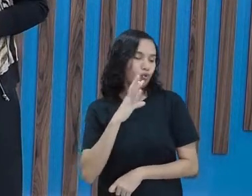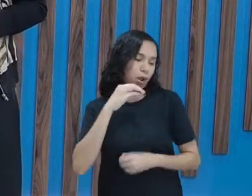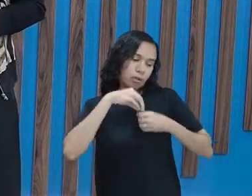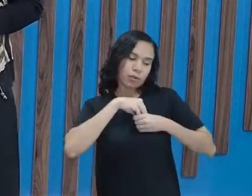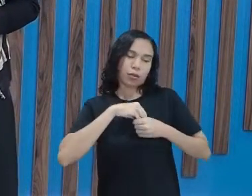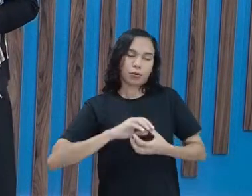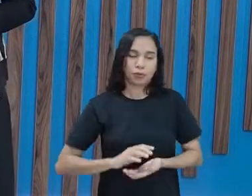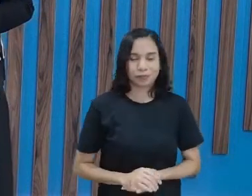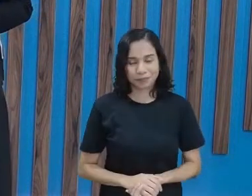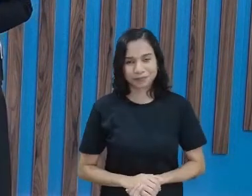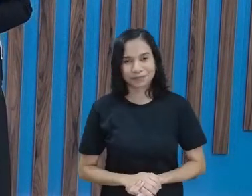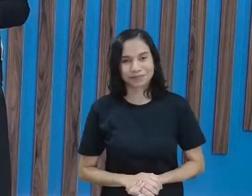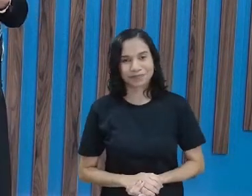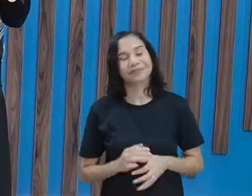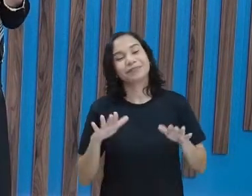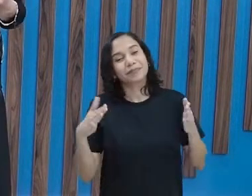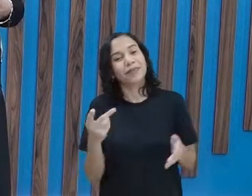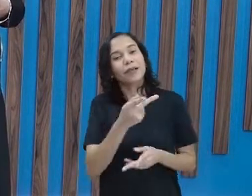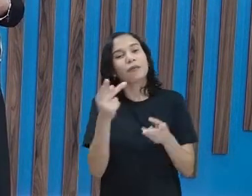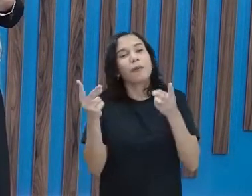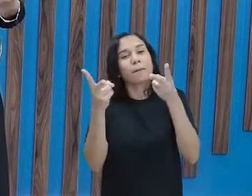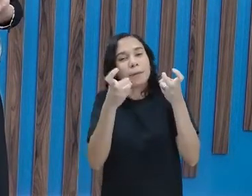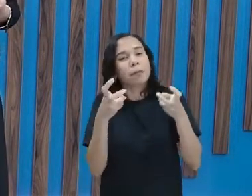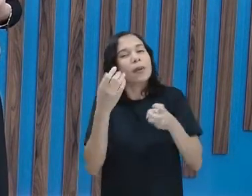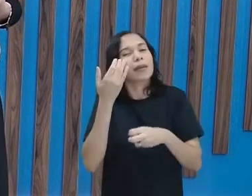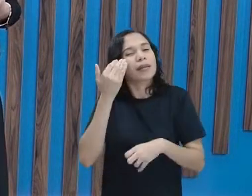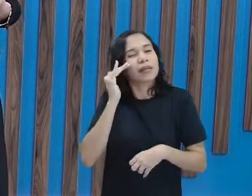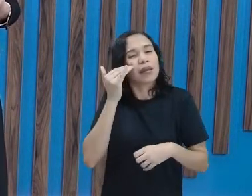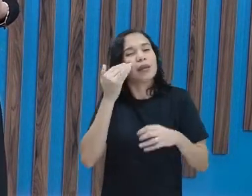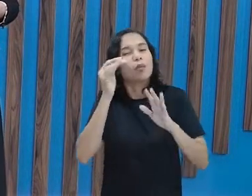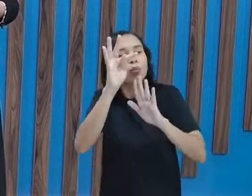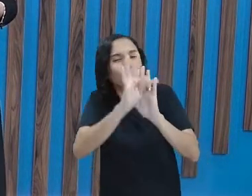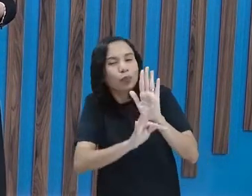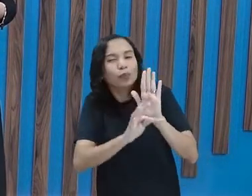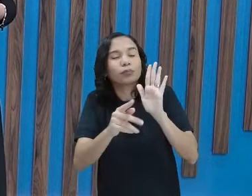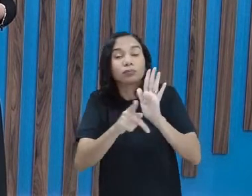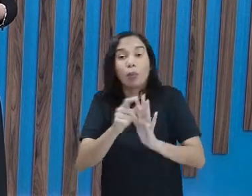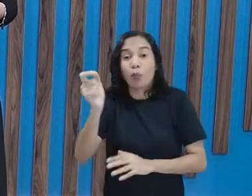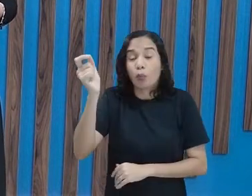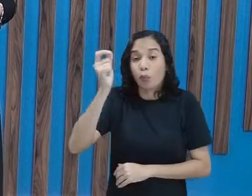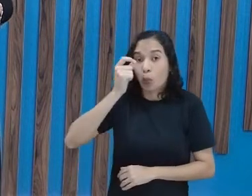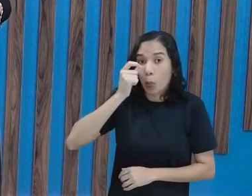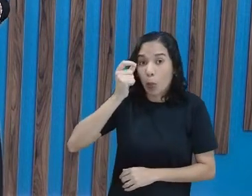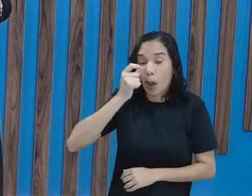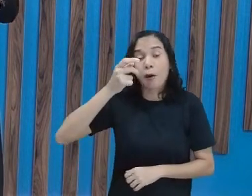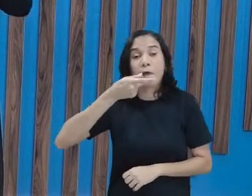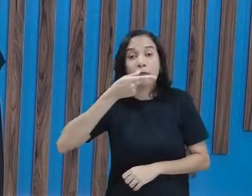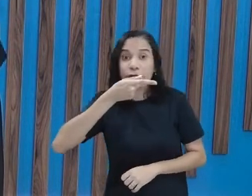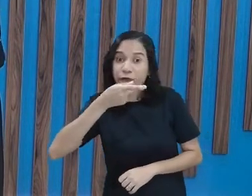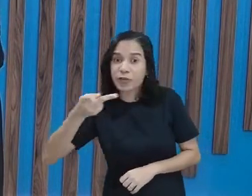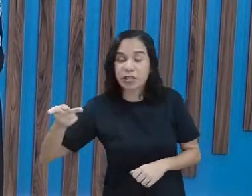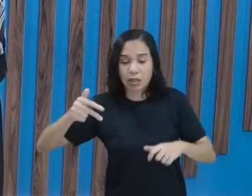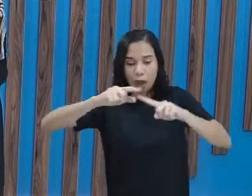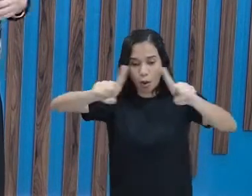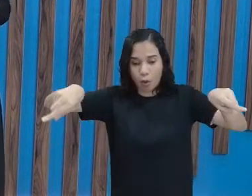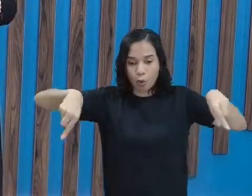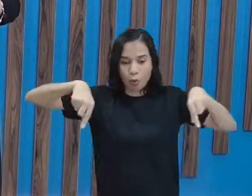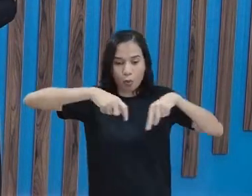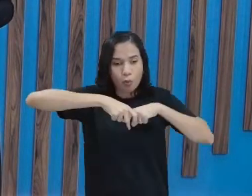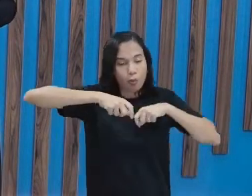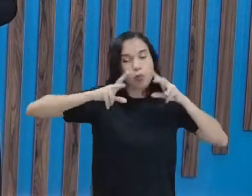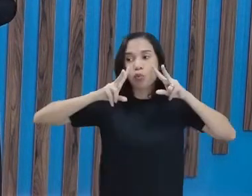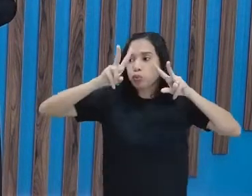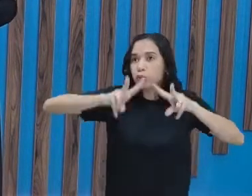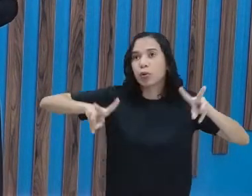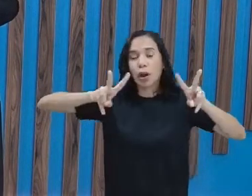coração. Gente, vocês perceberam, entenderam a história? O ratinho foi visitar um terreiro e lá